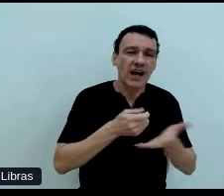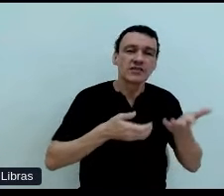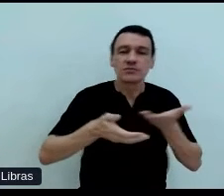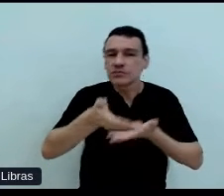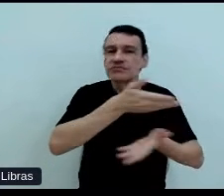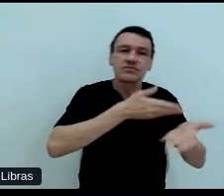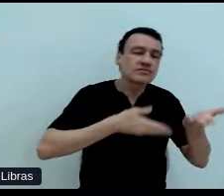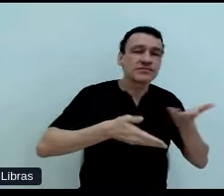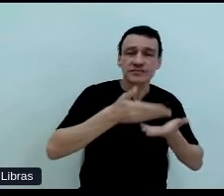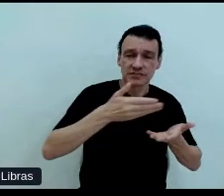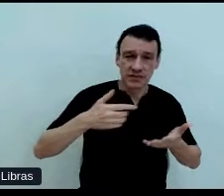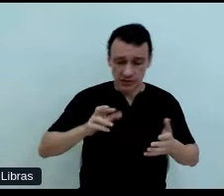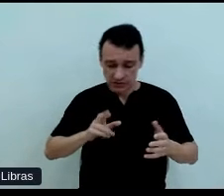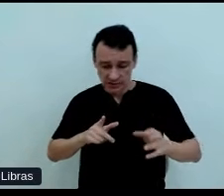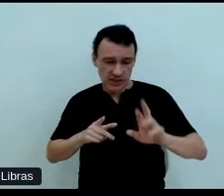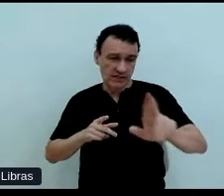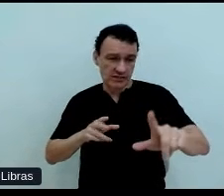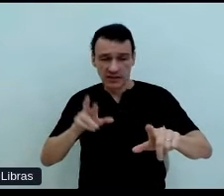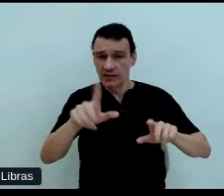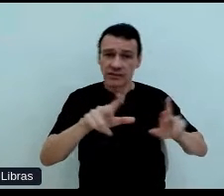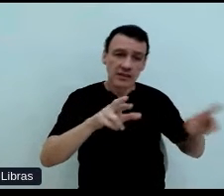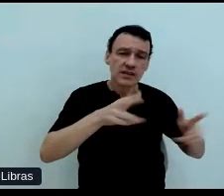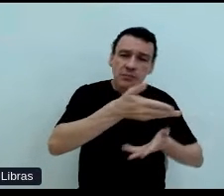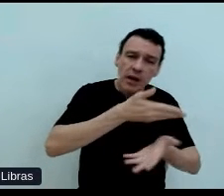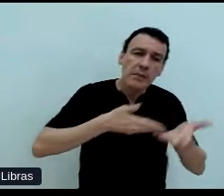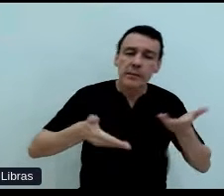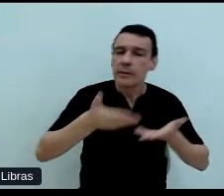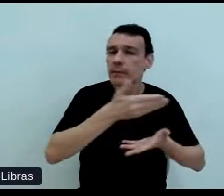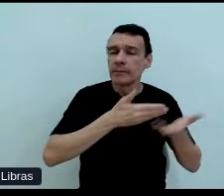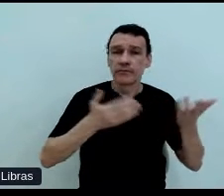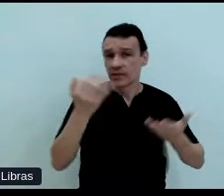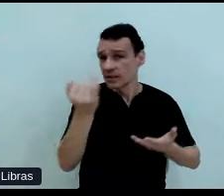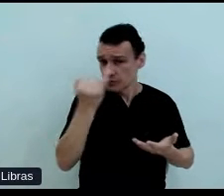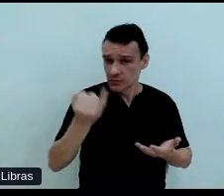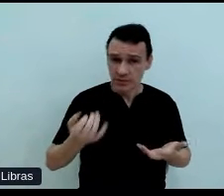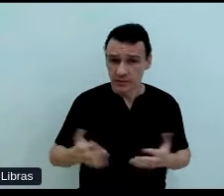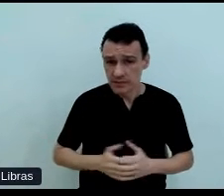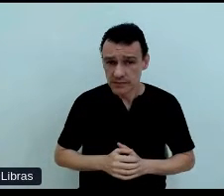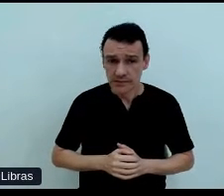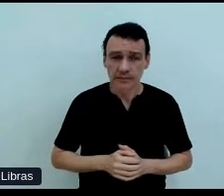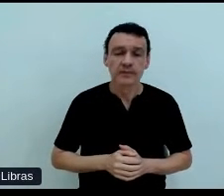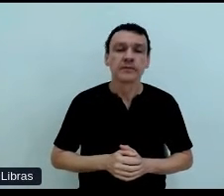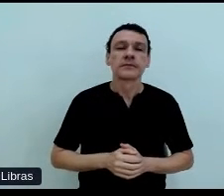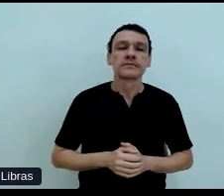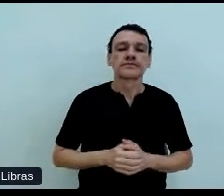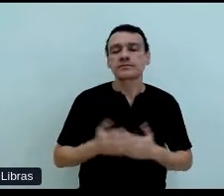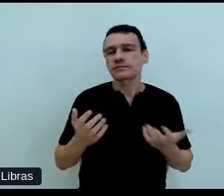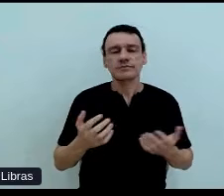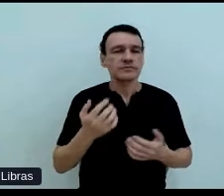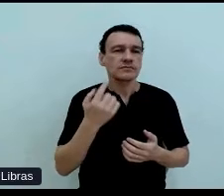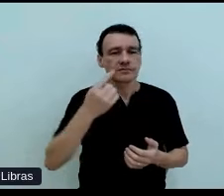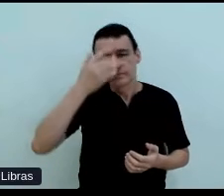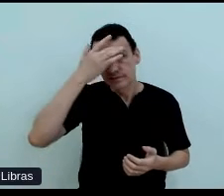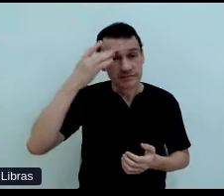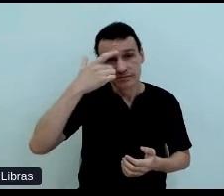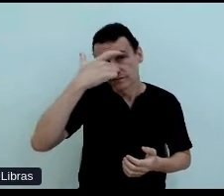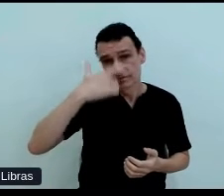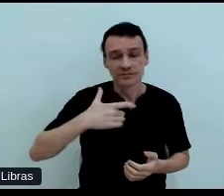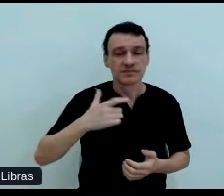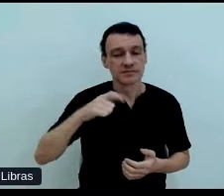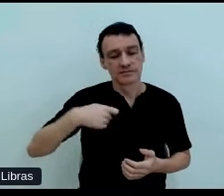pessoas. E não tem uma pessoa que a gente possa dizer que é uma pessoa completa e que vai ter um